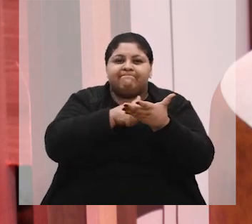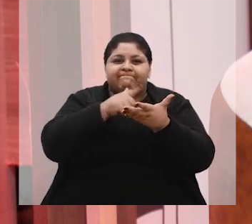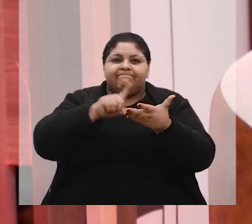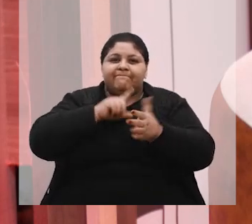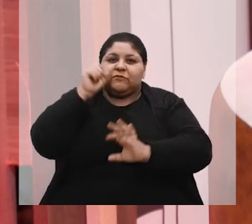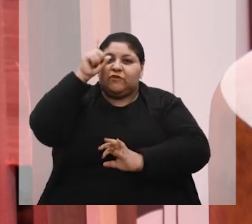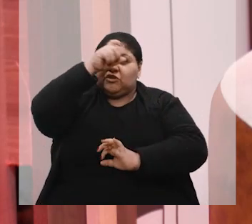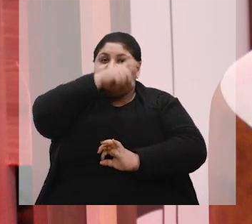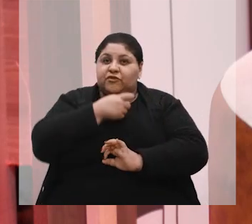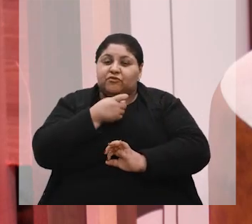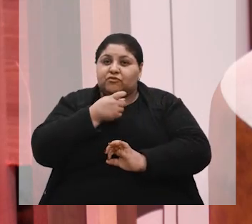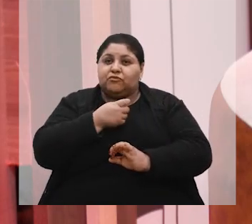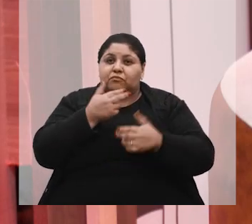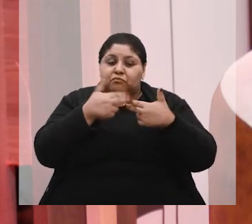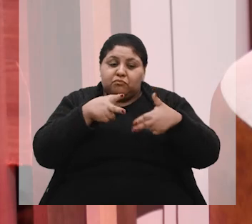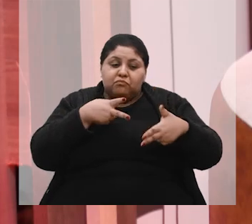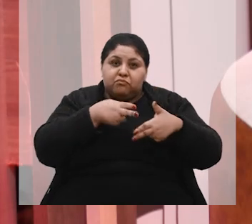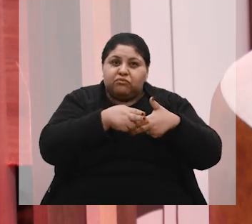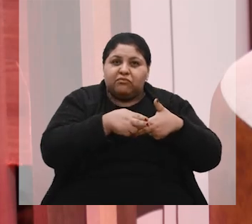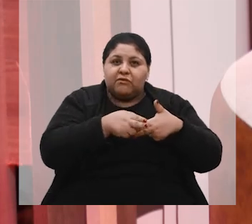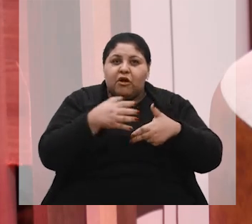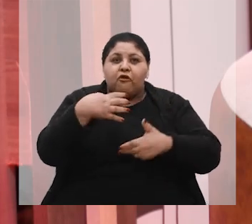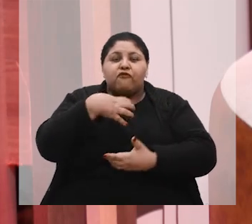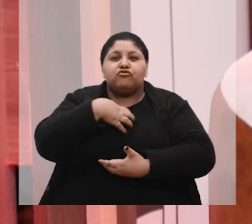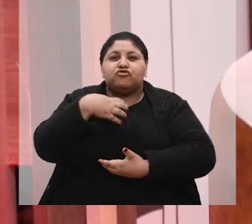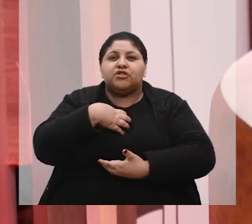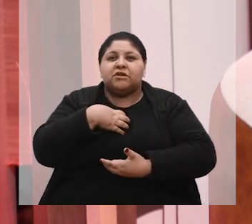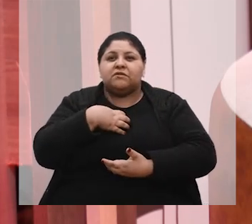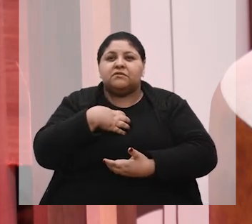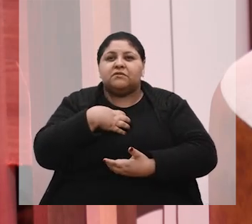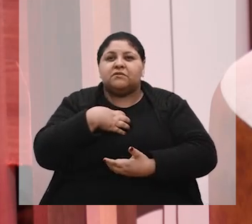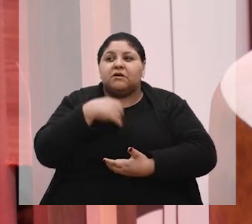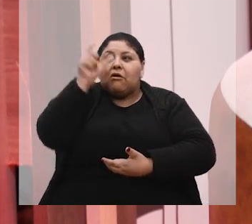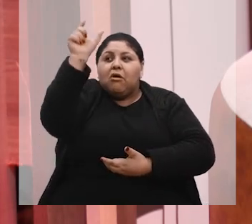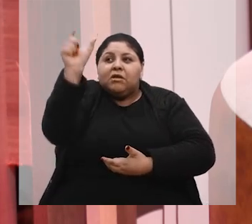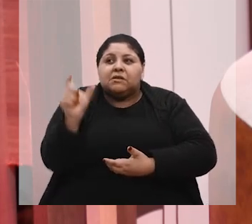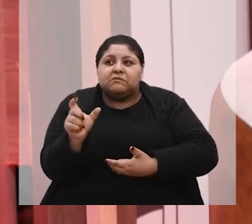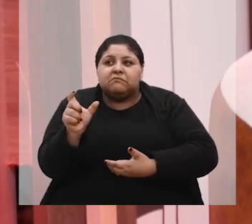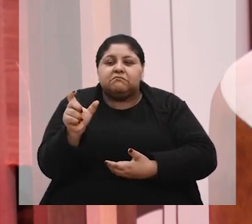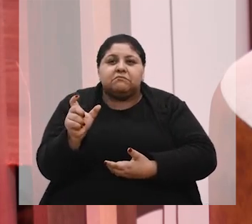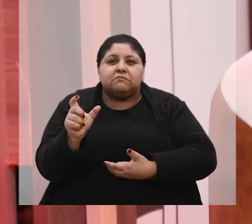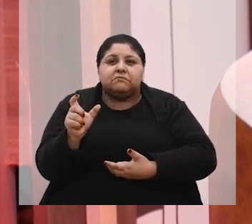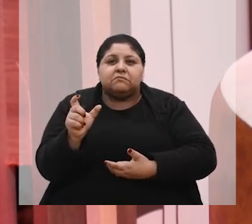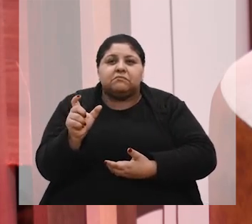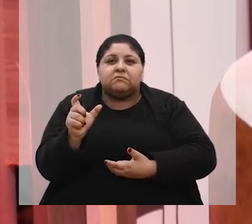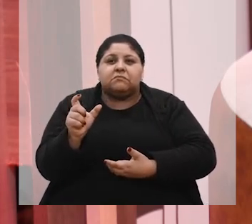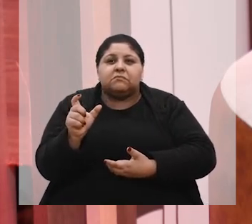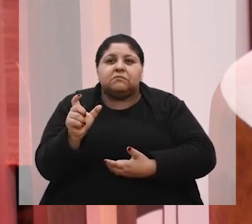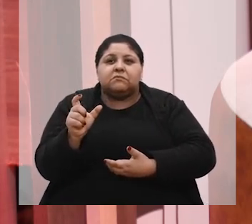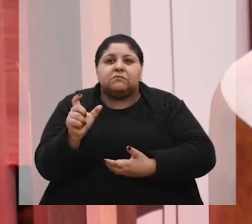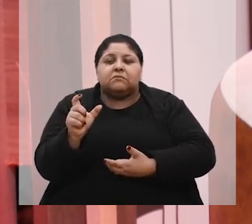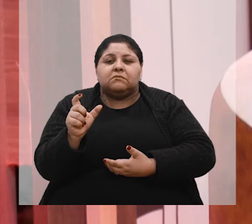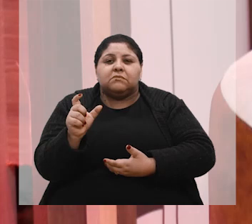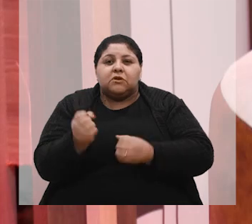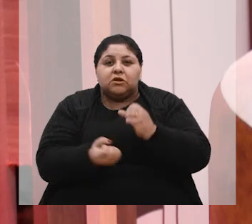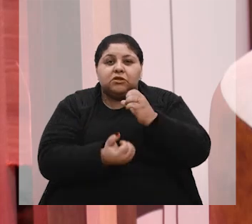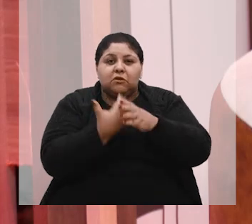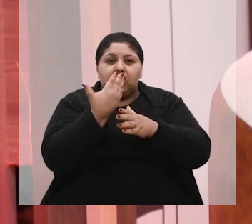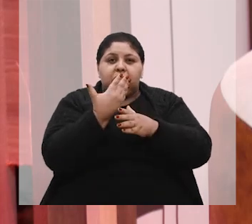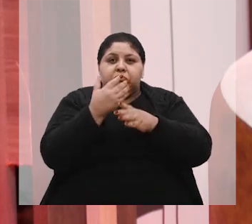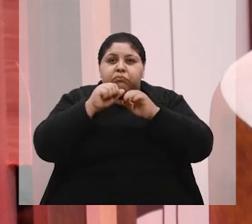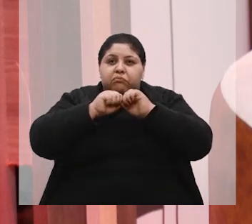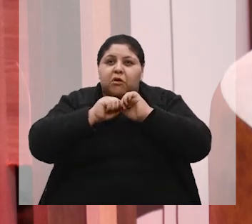acabavam dificultando a publicação de livros, e foi uma forma de as pessoas se autogerarem